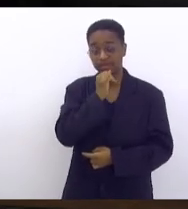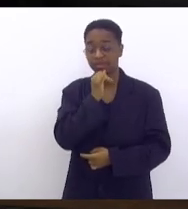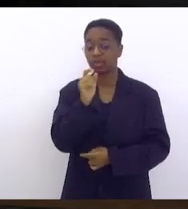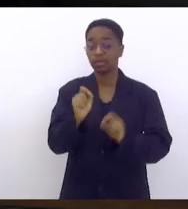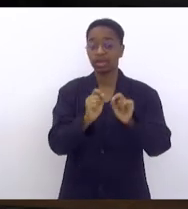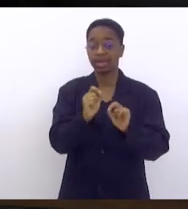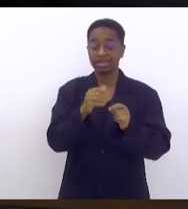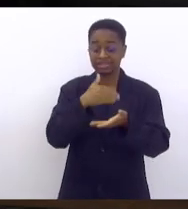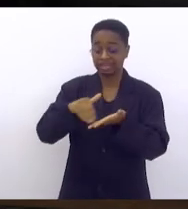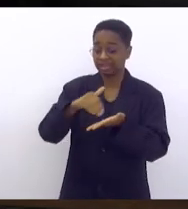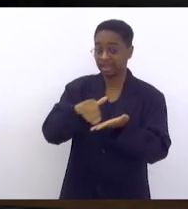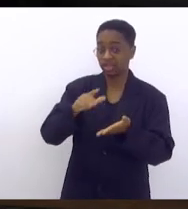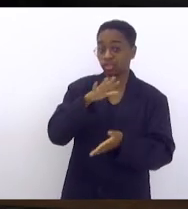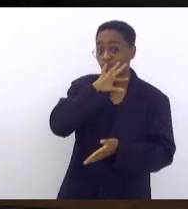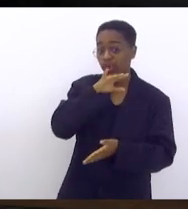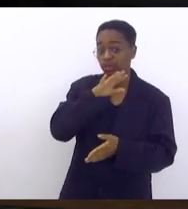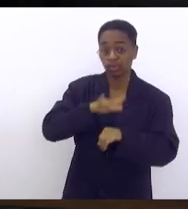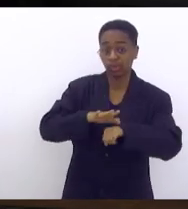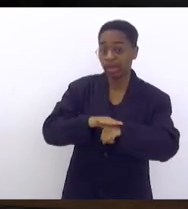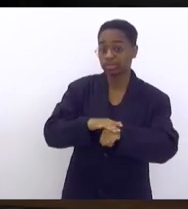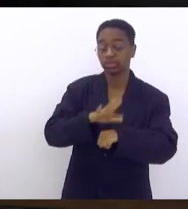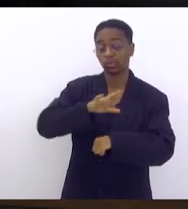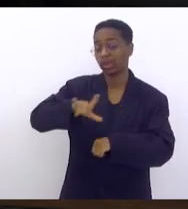Doença e não Secretaria de Saúde.